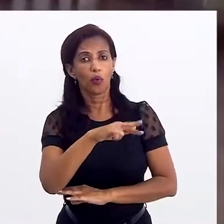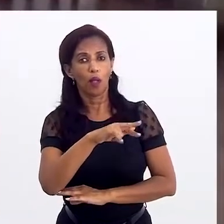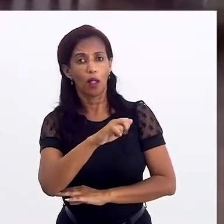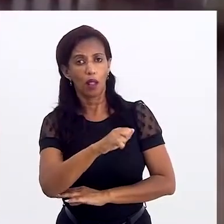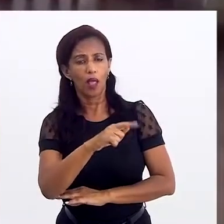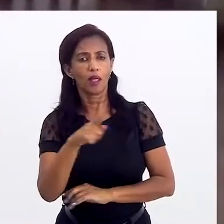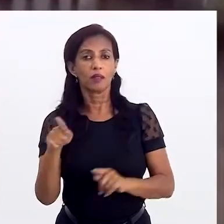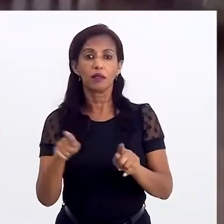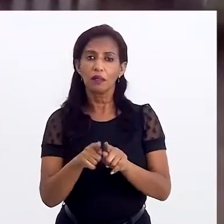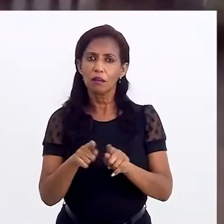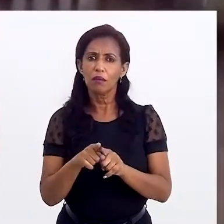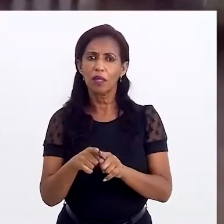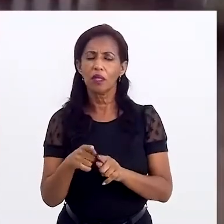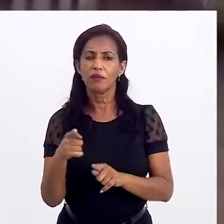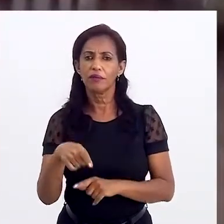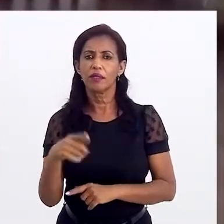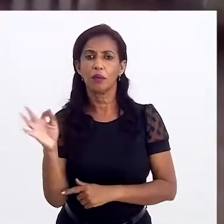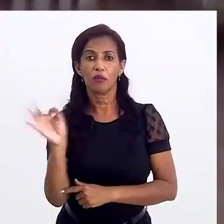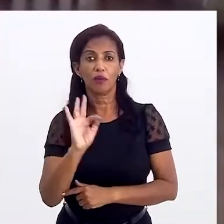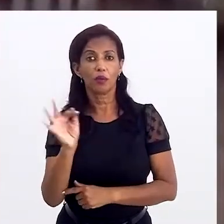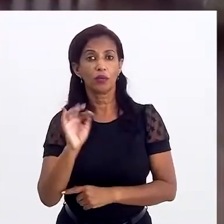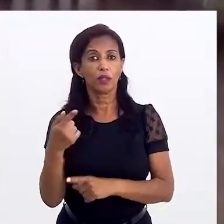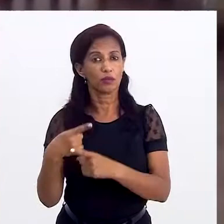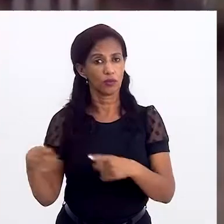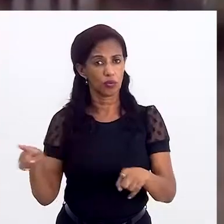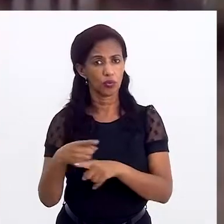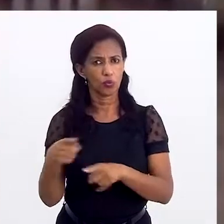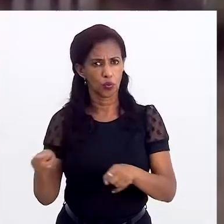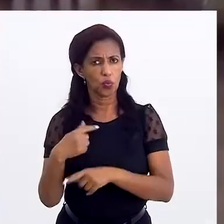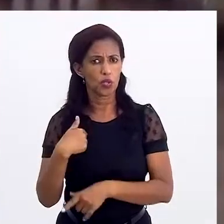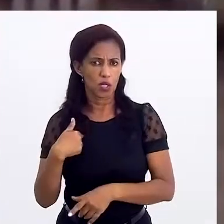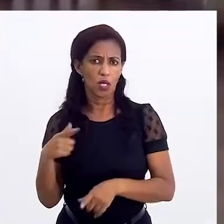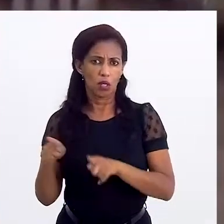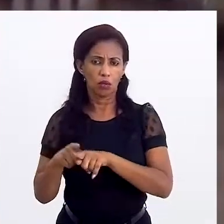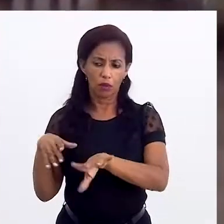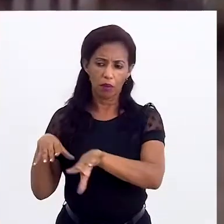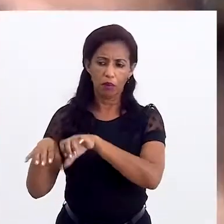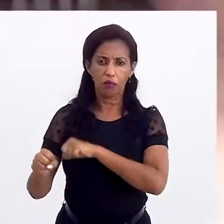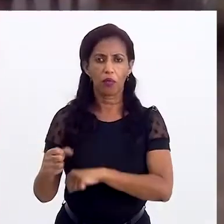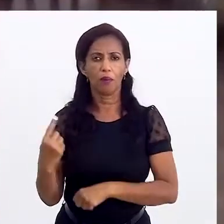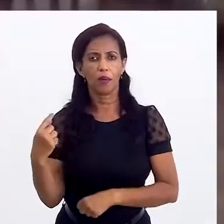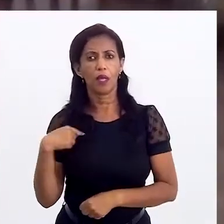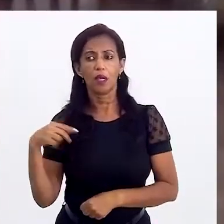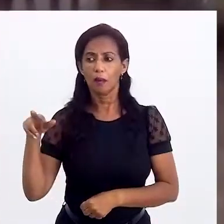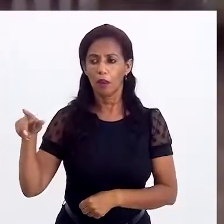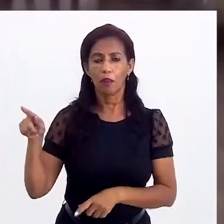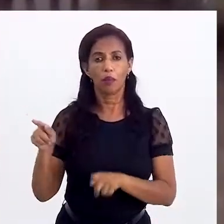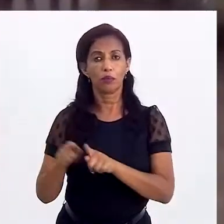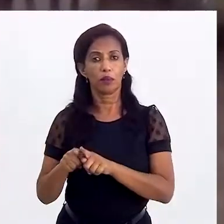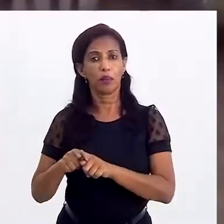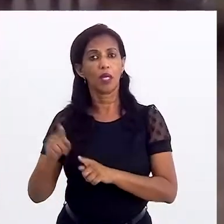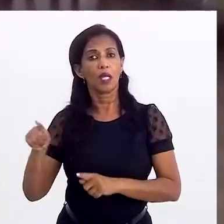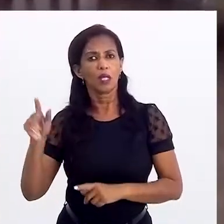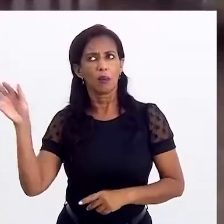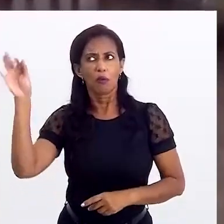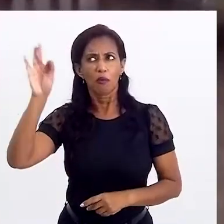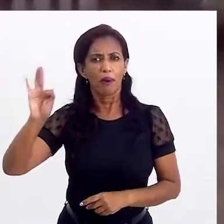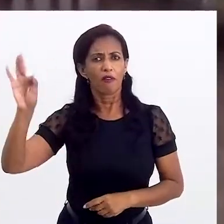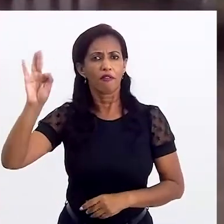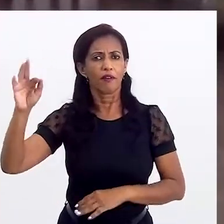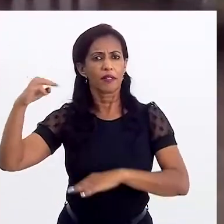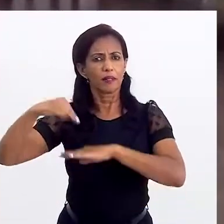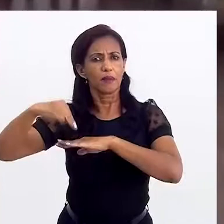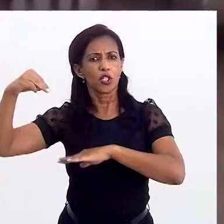faculdade, também fizemos faculdade de música, né? Eu fiz composição e regência, o Cleiton também, depois o Cleiton foi para a França,